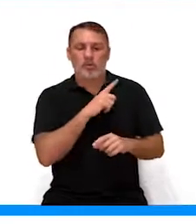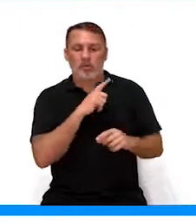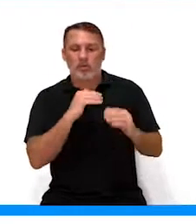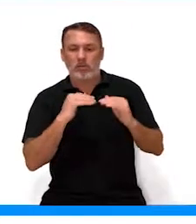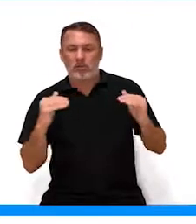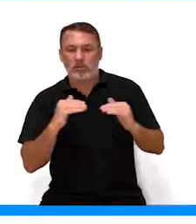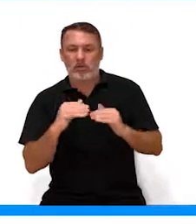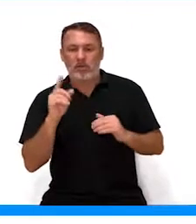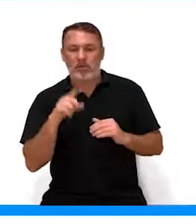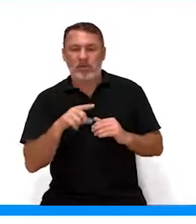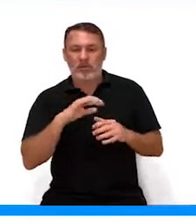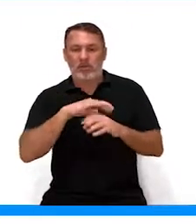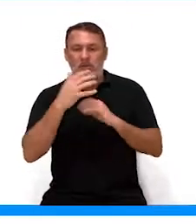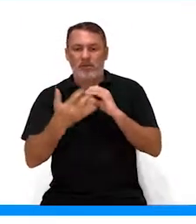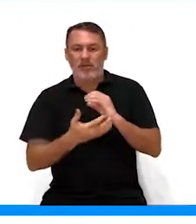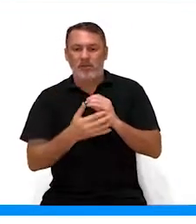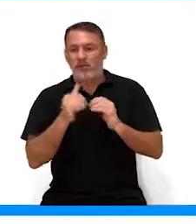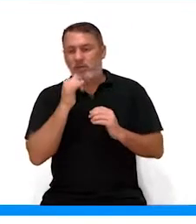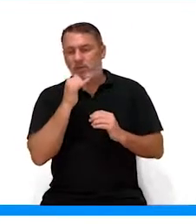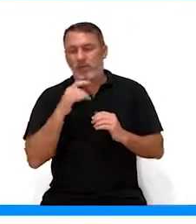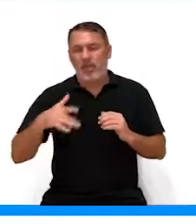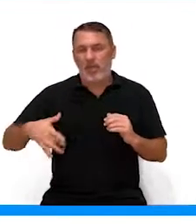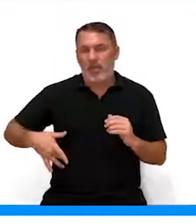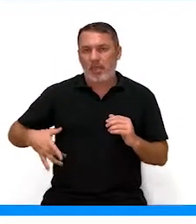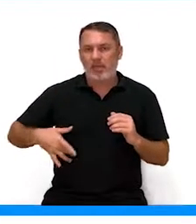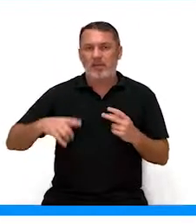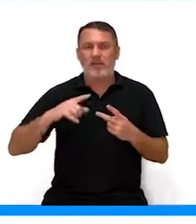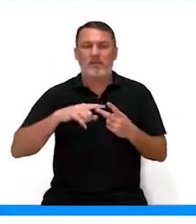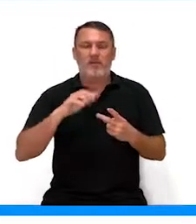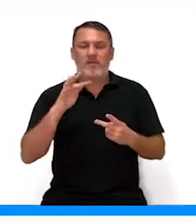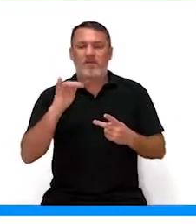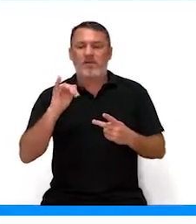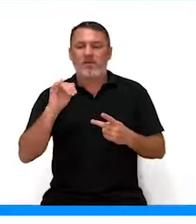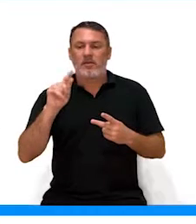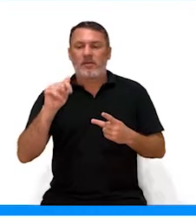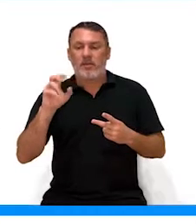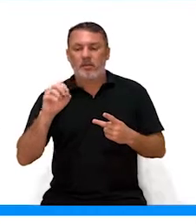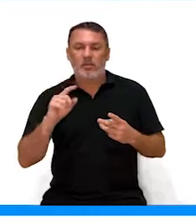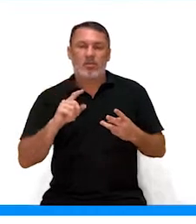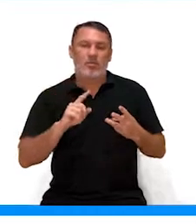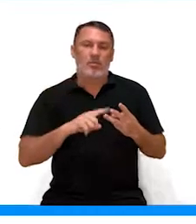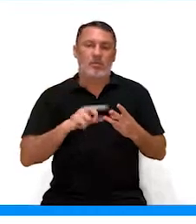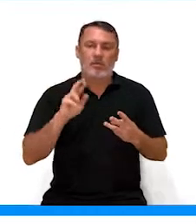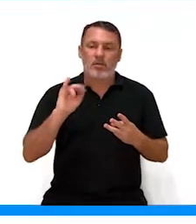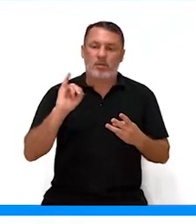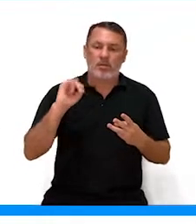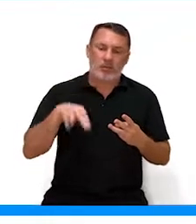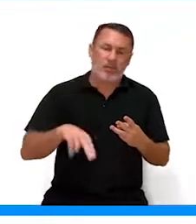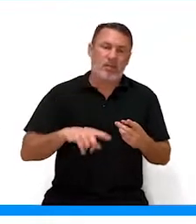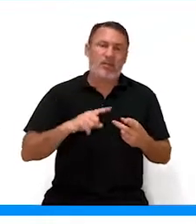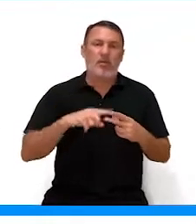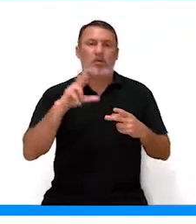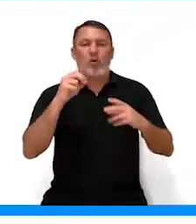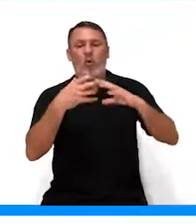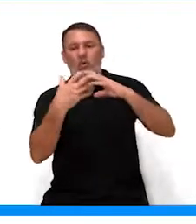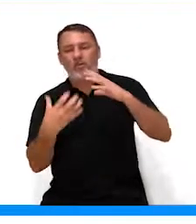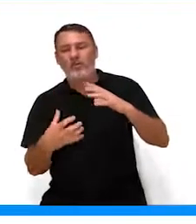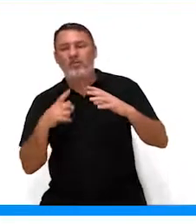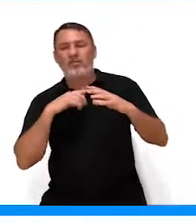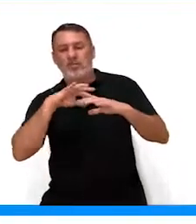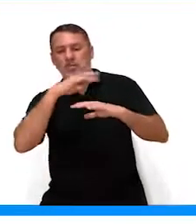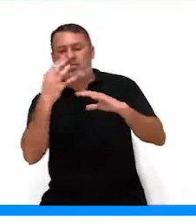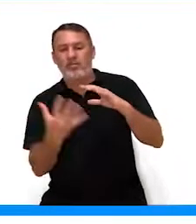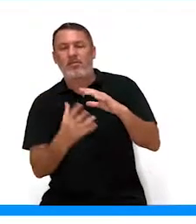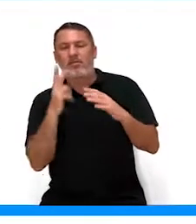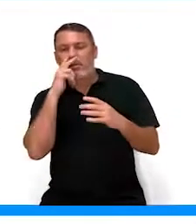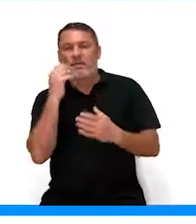ele vai ser encontrado? Nas cápsulas que protegem órgãos, como rins, fígado, testículos e